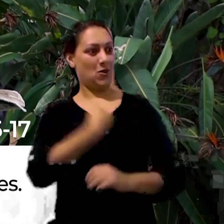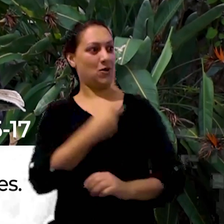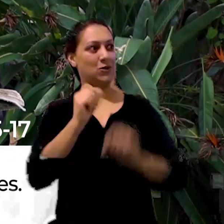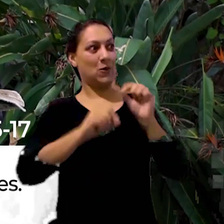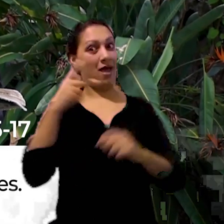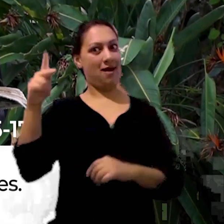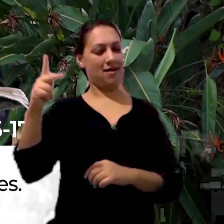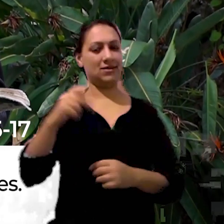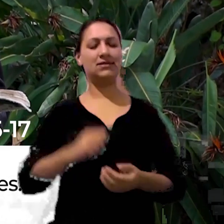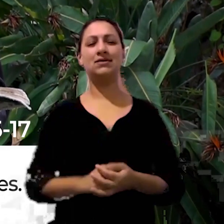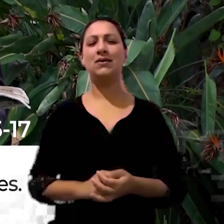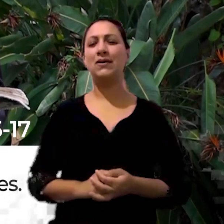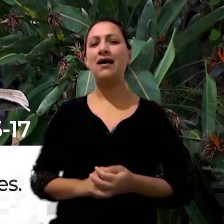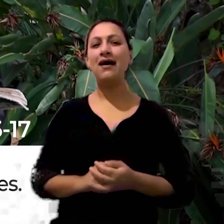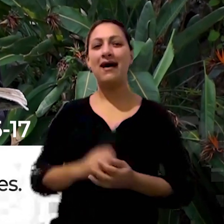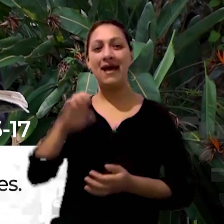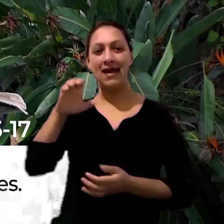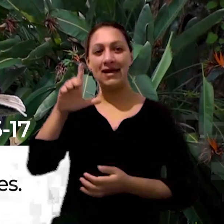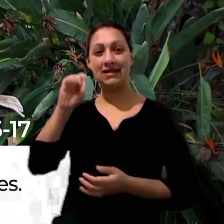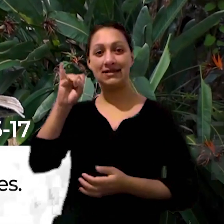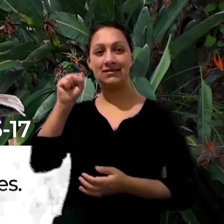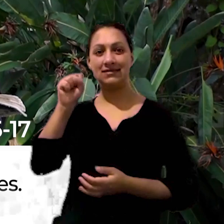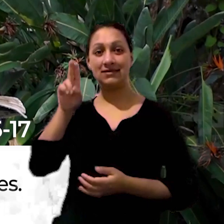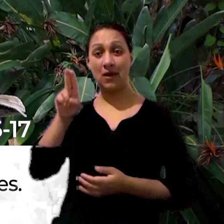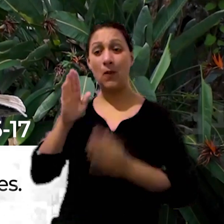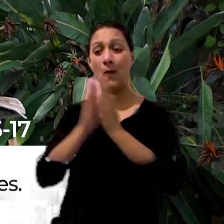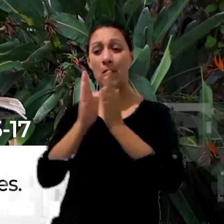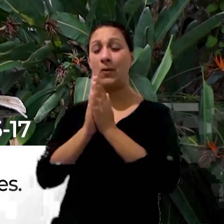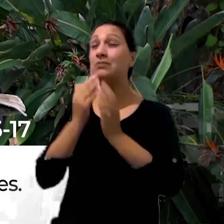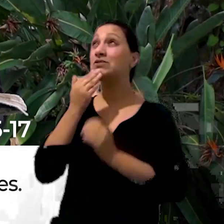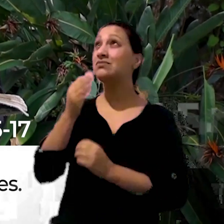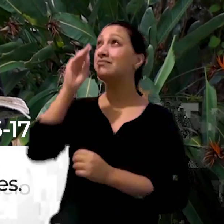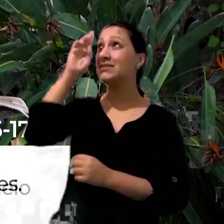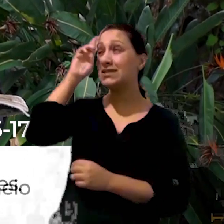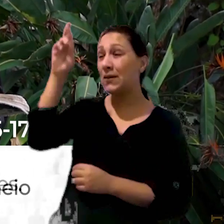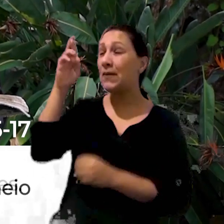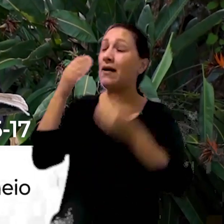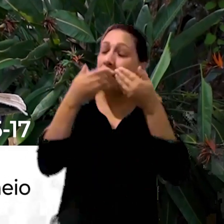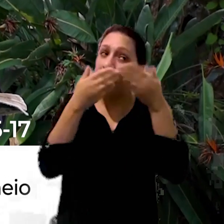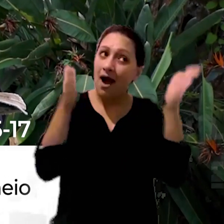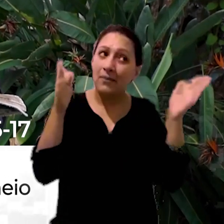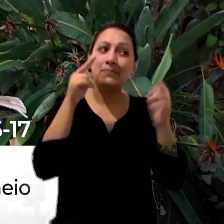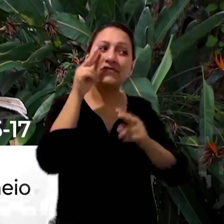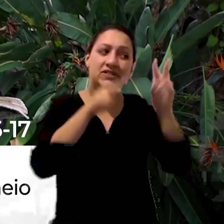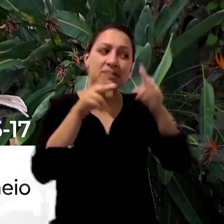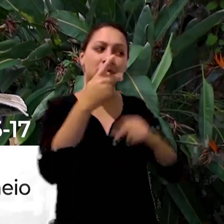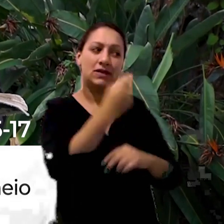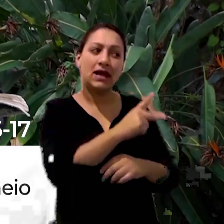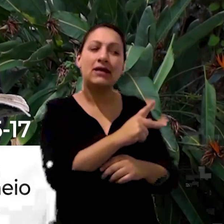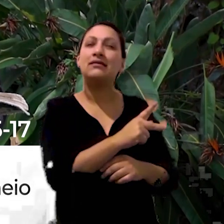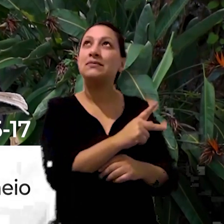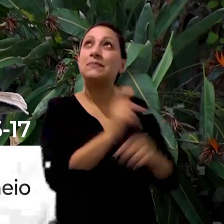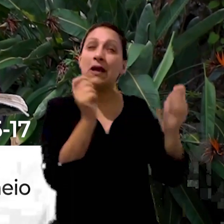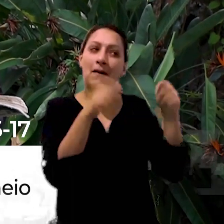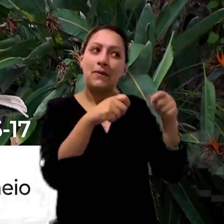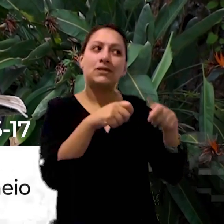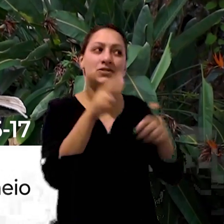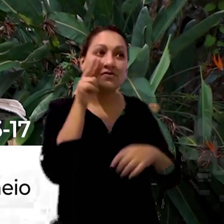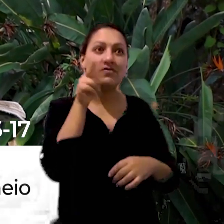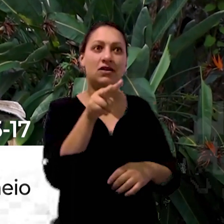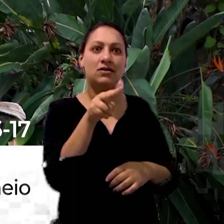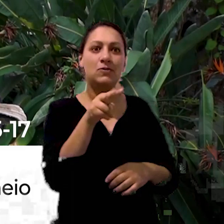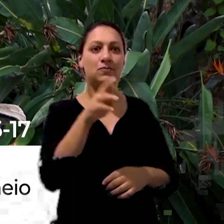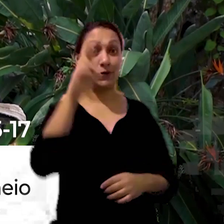com eles. Orou Eliseu e disse: Senhor, peço-te que lhe abra os olhos para que veja.